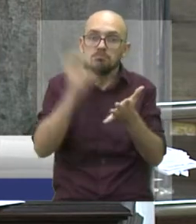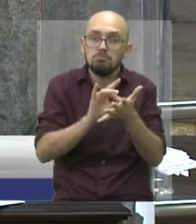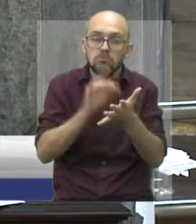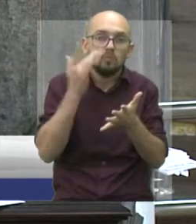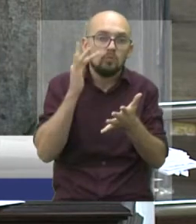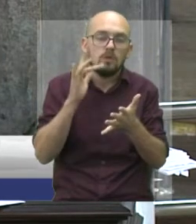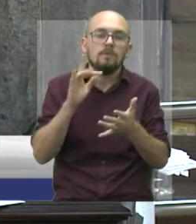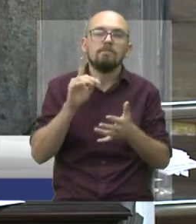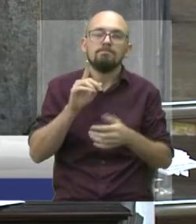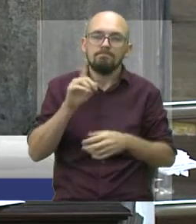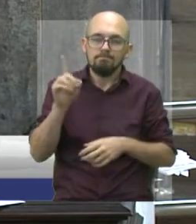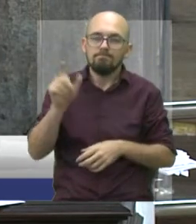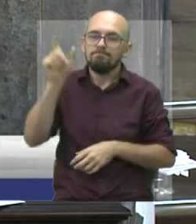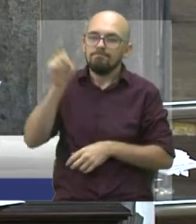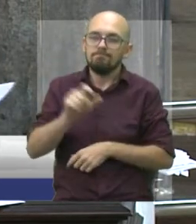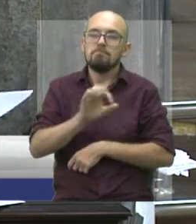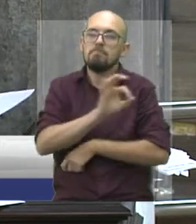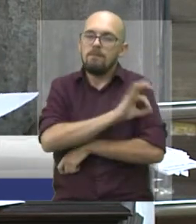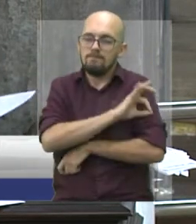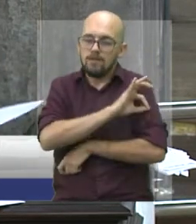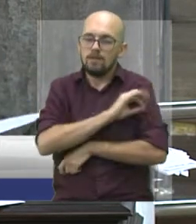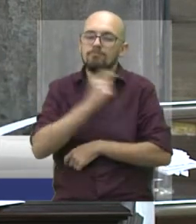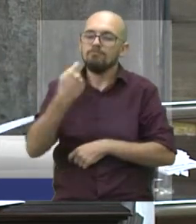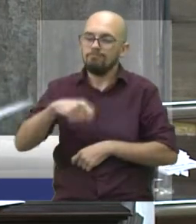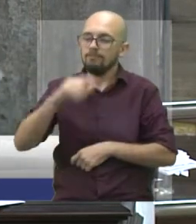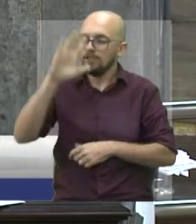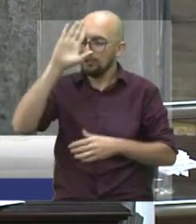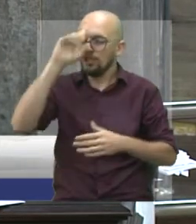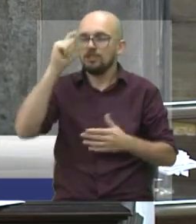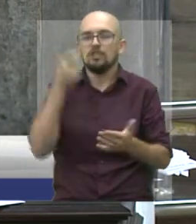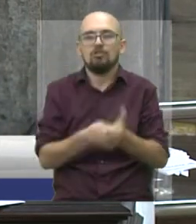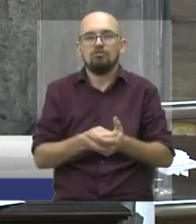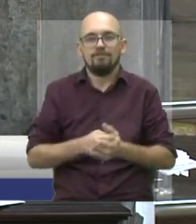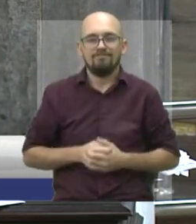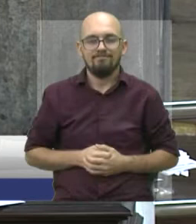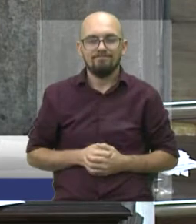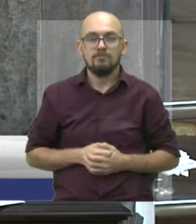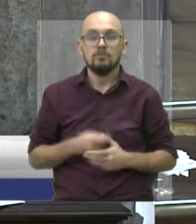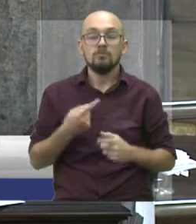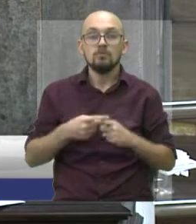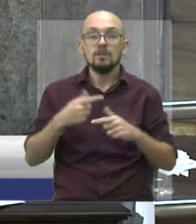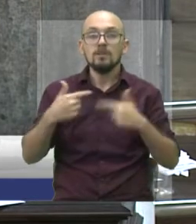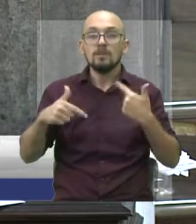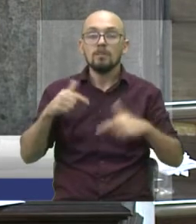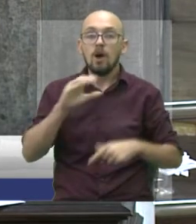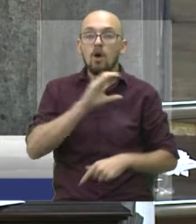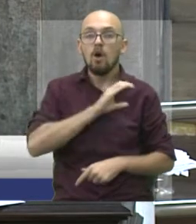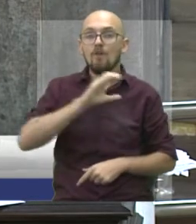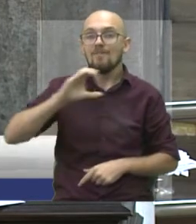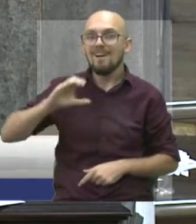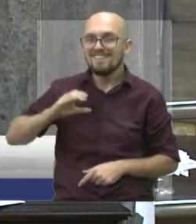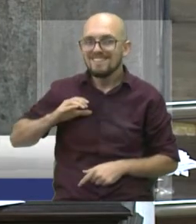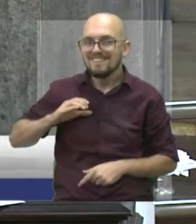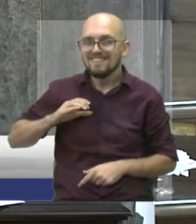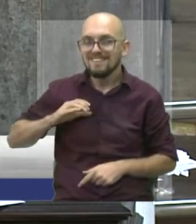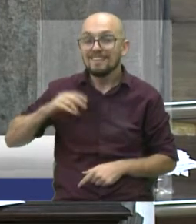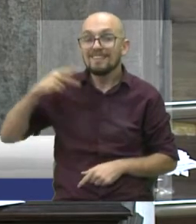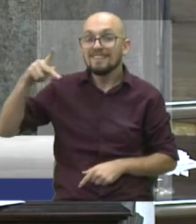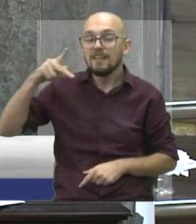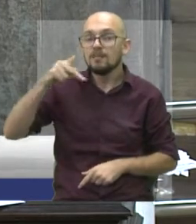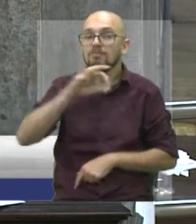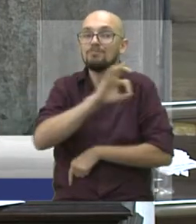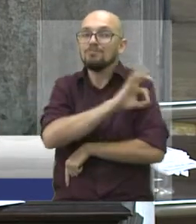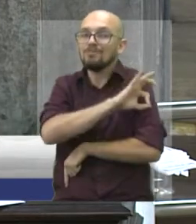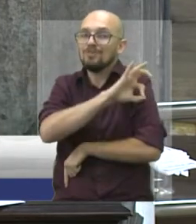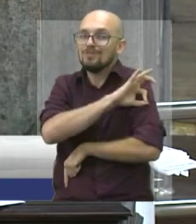o prefeito tem que tomar uma decisão. Porque são cargos de confiança do prefeito. Tem gente